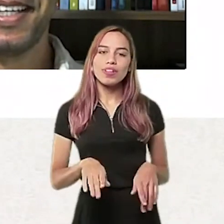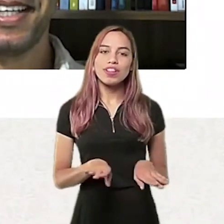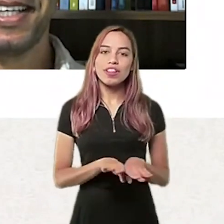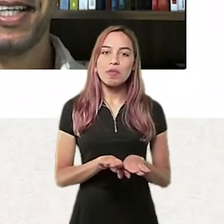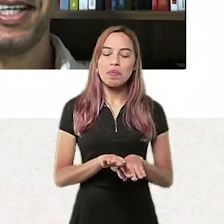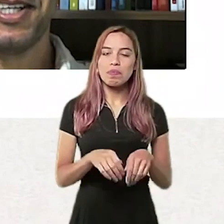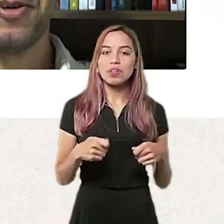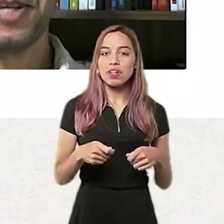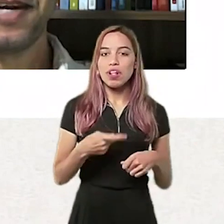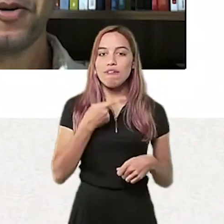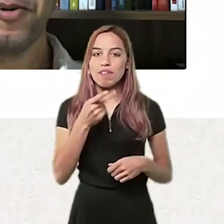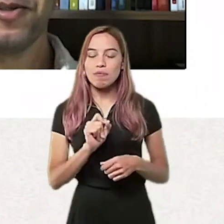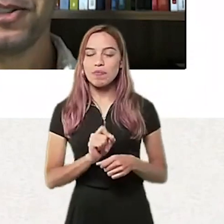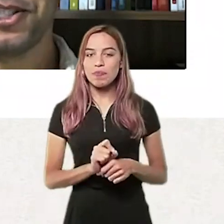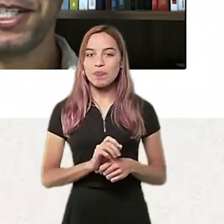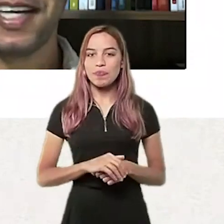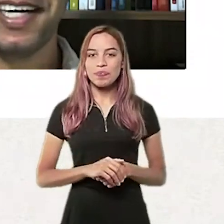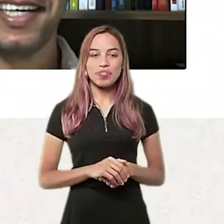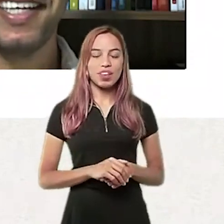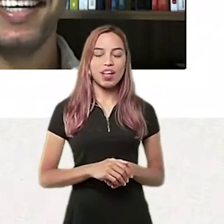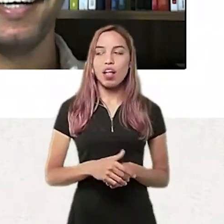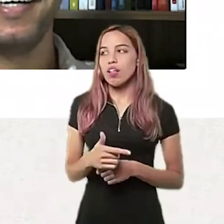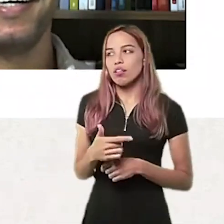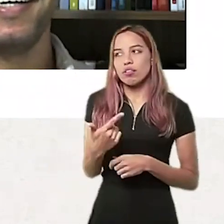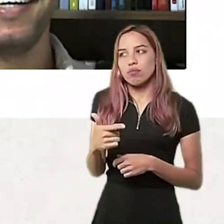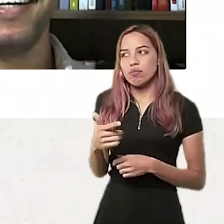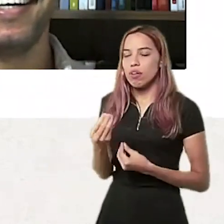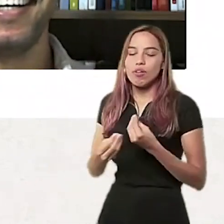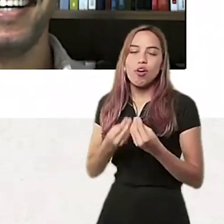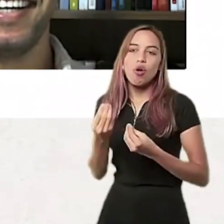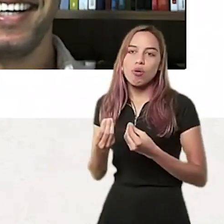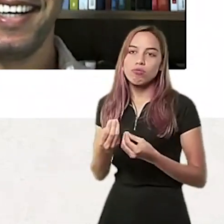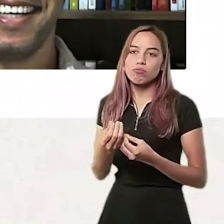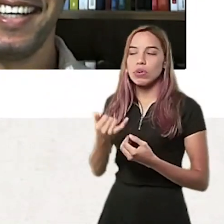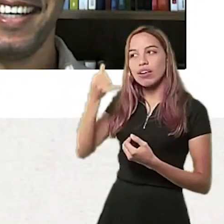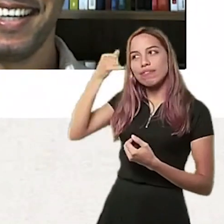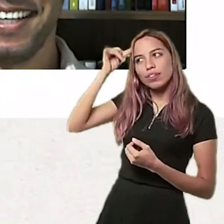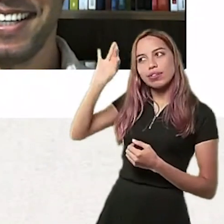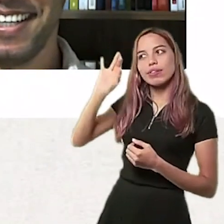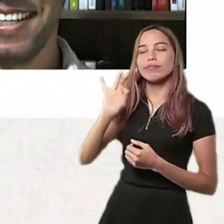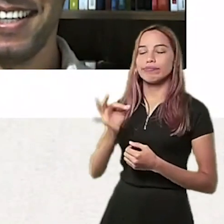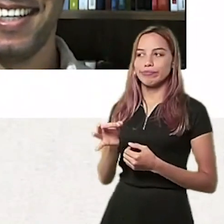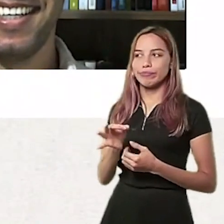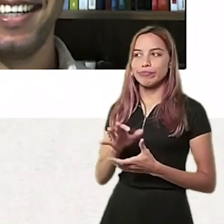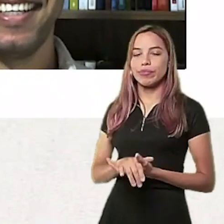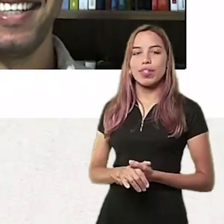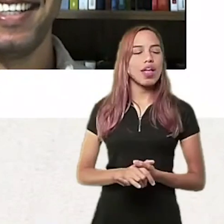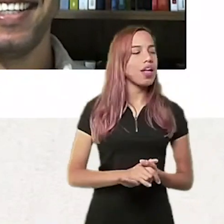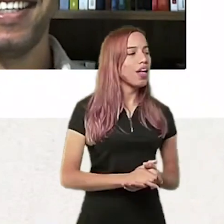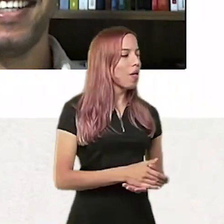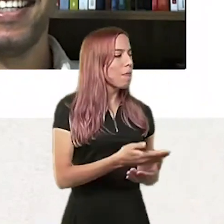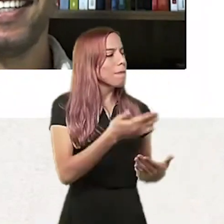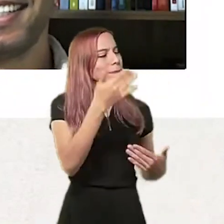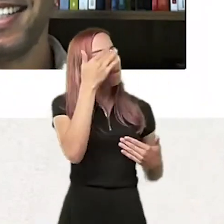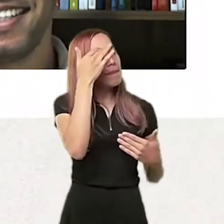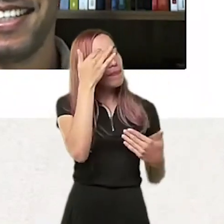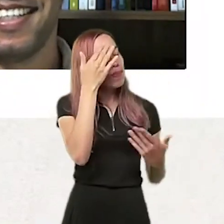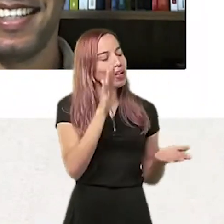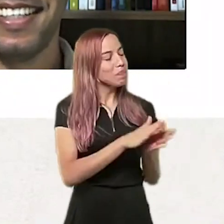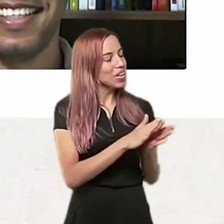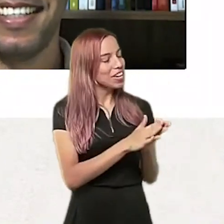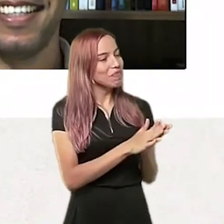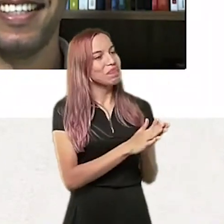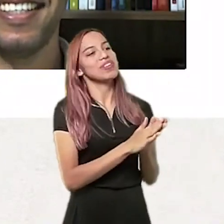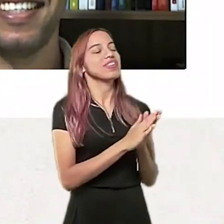Tem. Não tem como fugir, né? Não tem como fugir. Parabéns pelos prêmios, pela trajetória